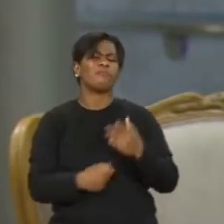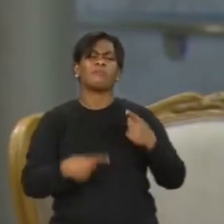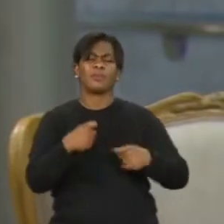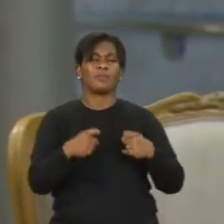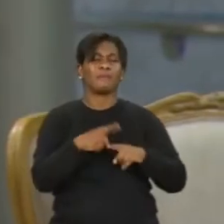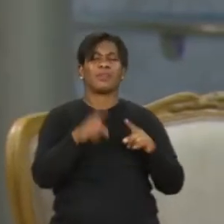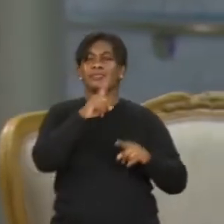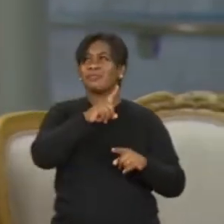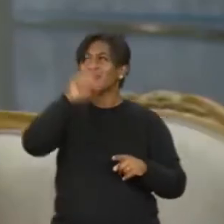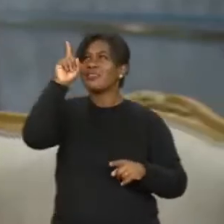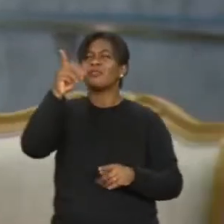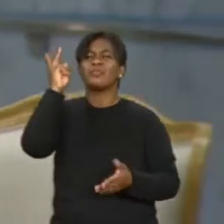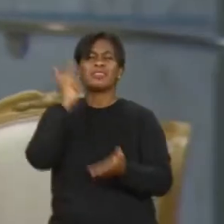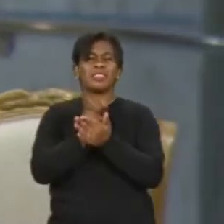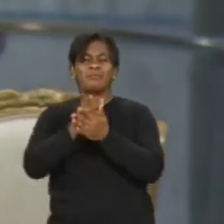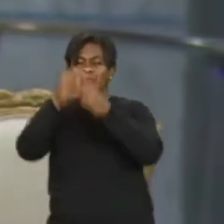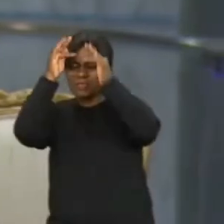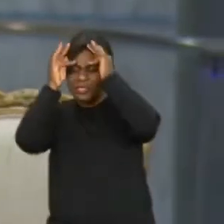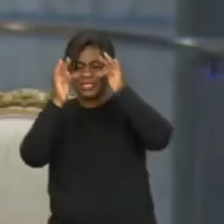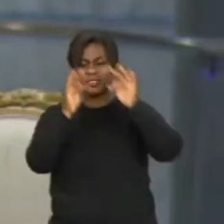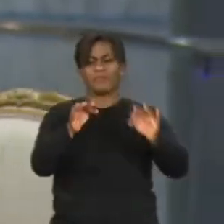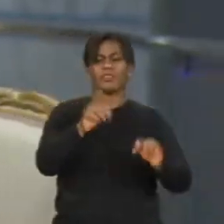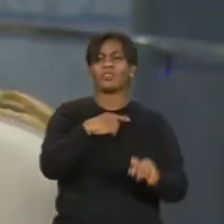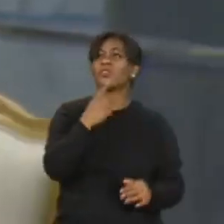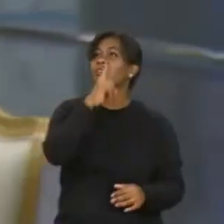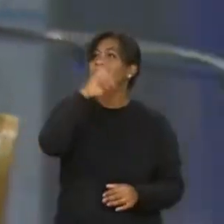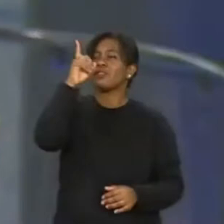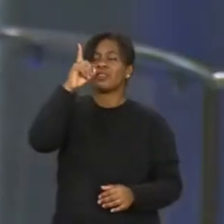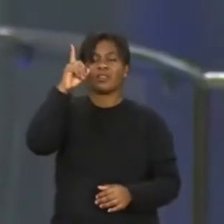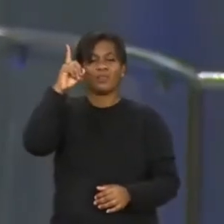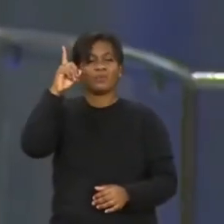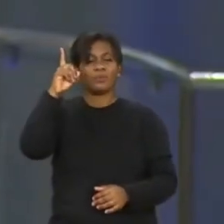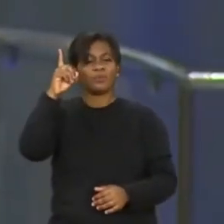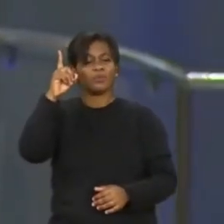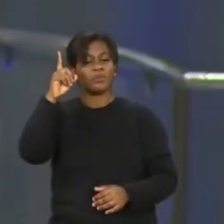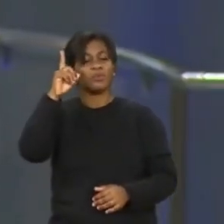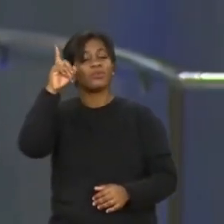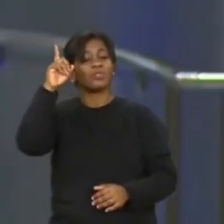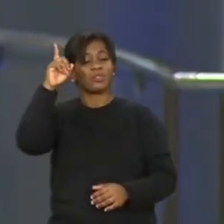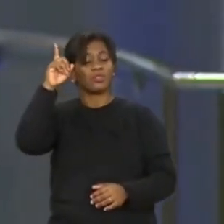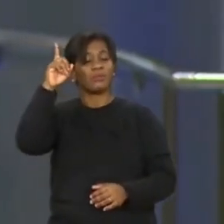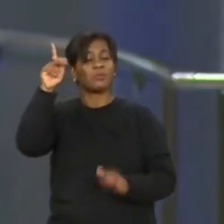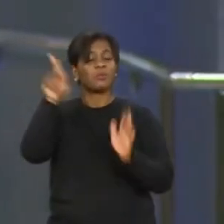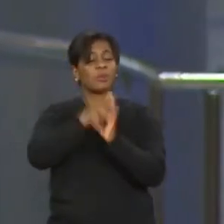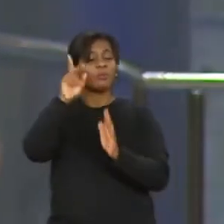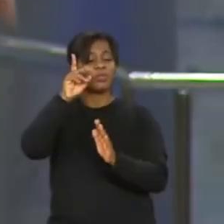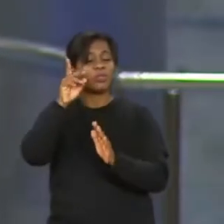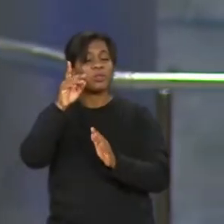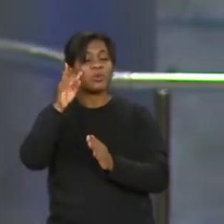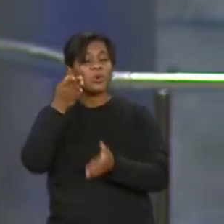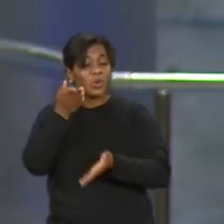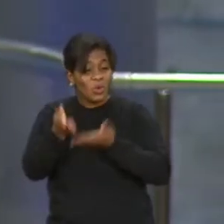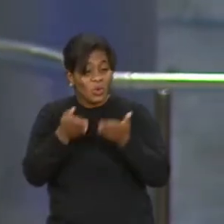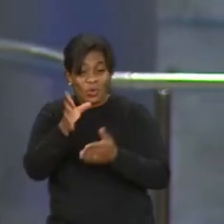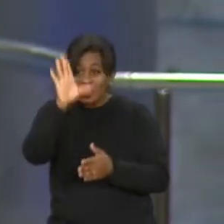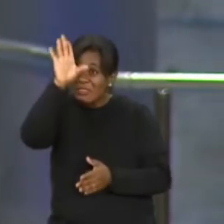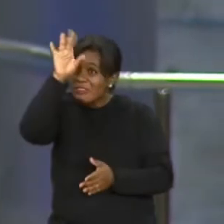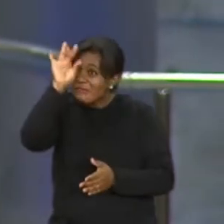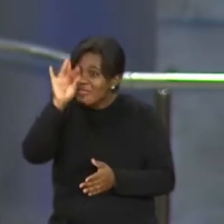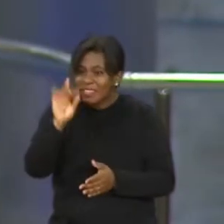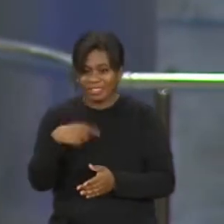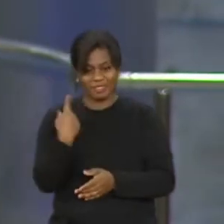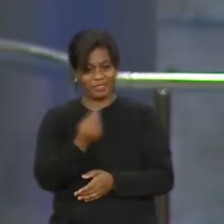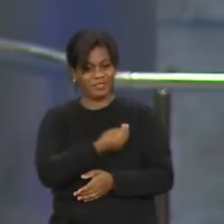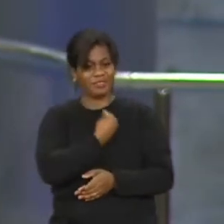fiel. Nós temos um Deus que cuida até dos detalhes da nossa vida. Nós temos um Deus que não precisa ter um pingo de dúvida